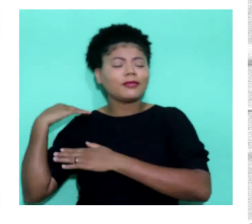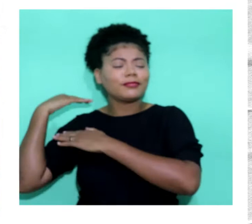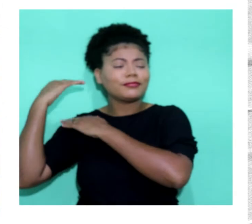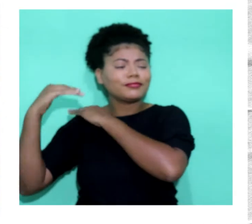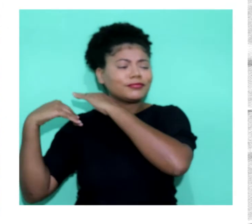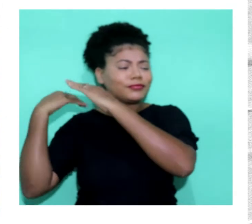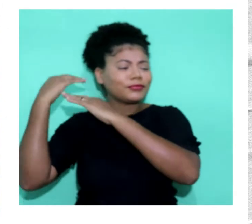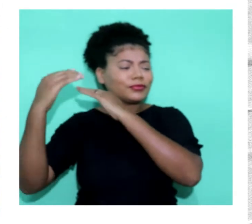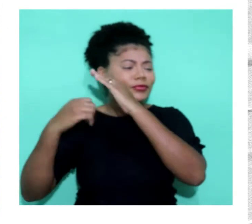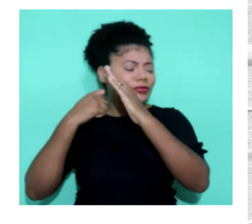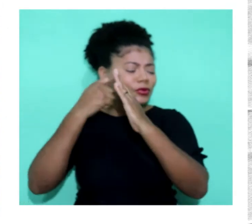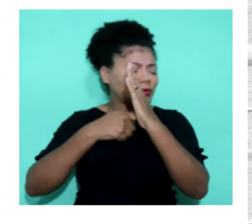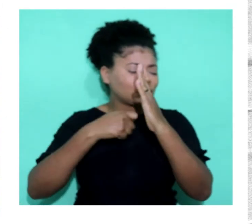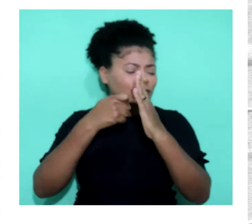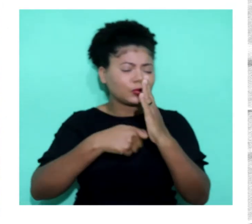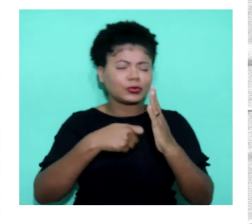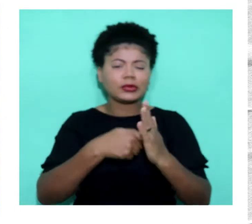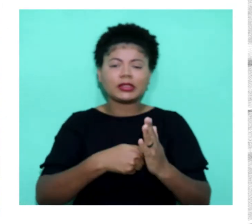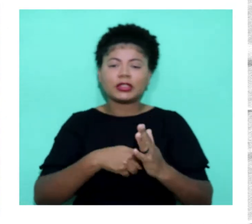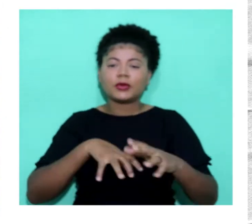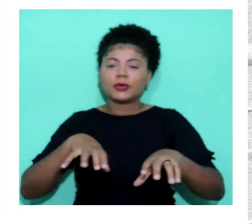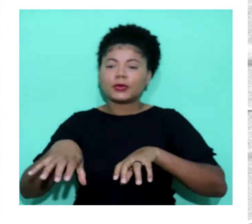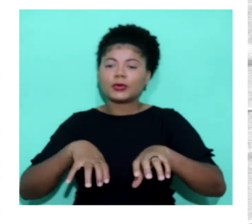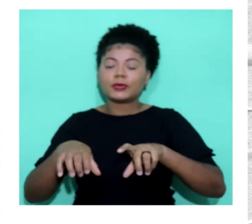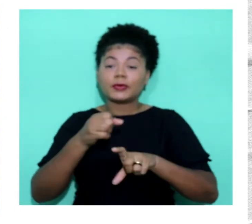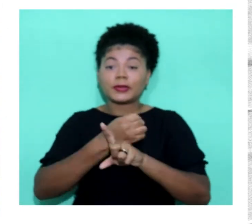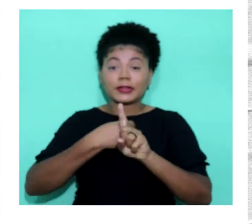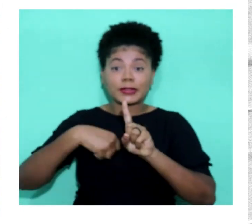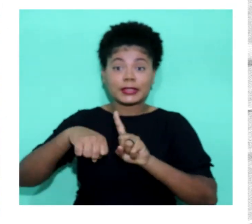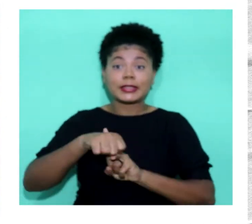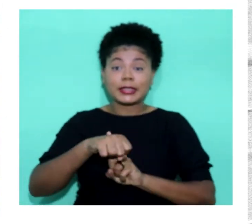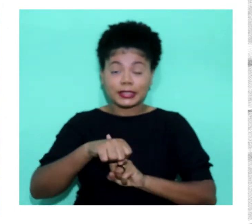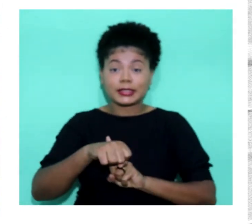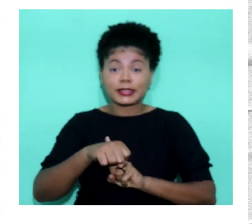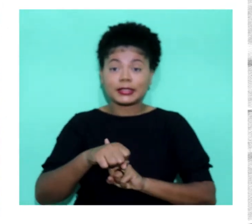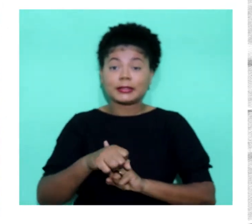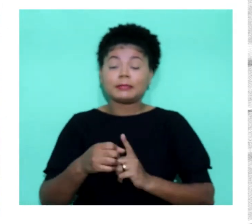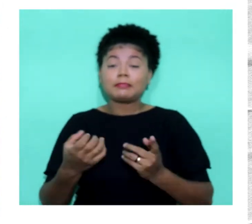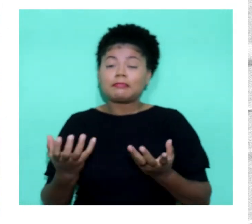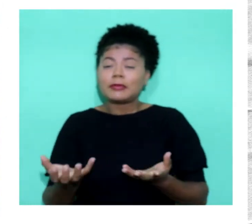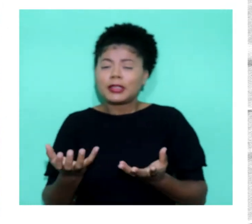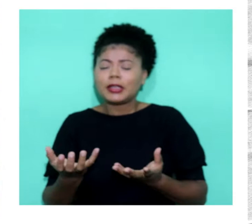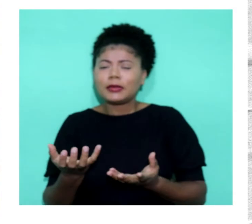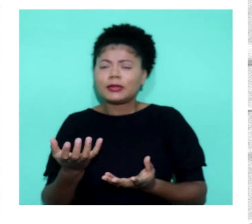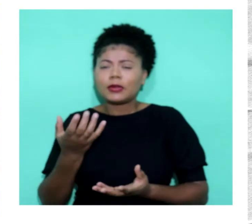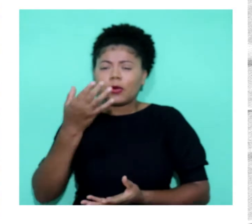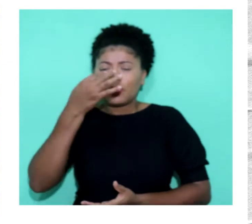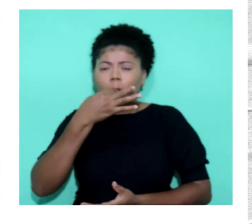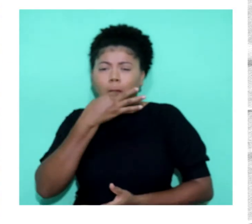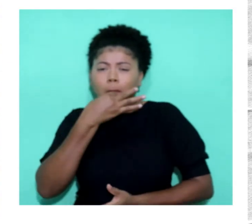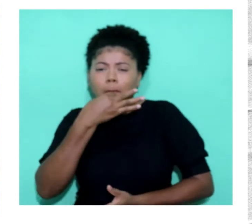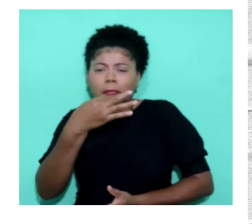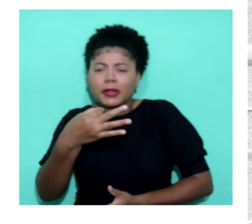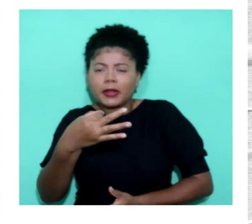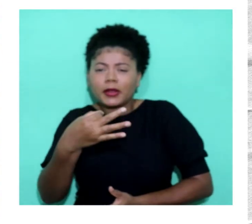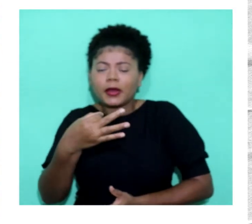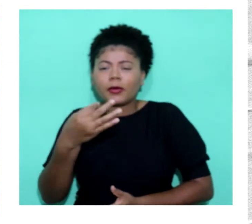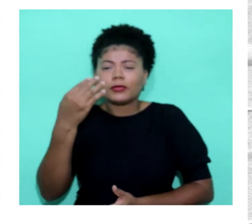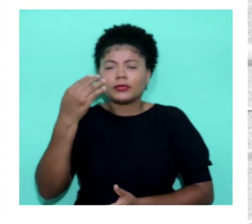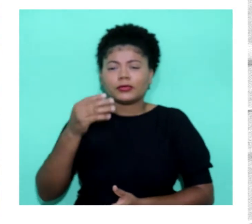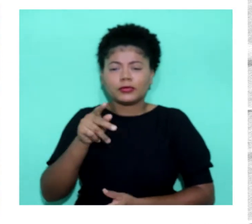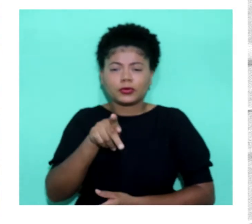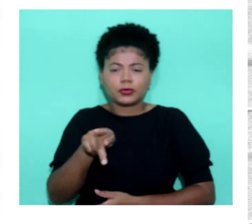laputa dos movimentos sociais e gostaria de saber da opinião do companheiro demagogo né companheiro que é escritor que é